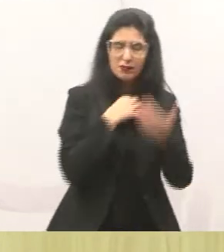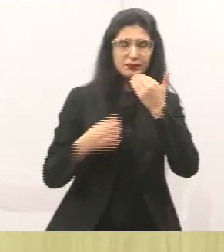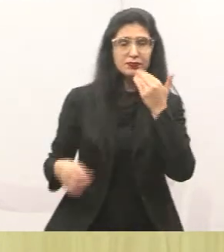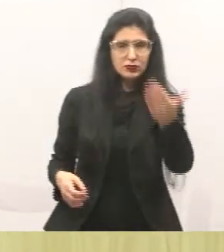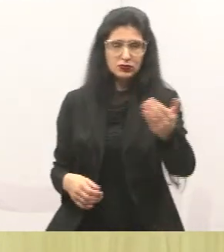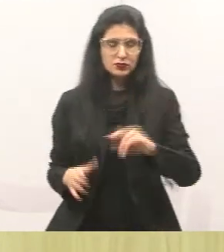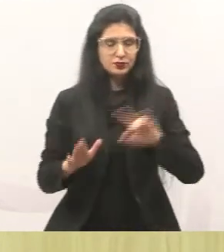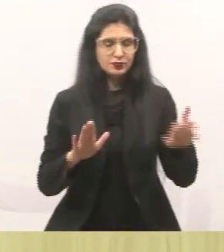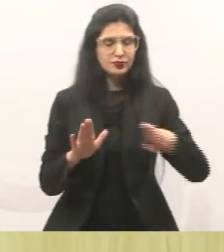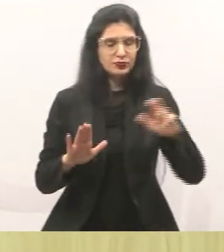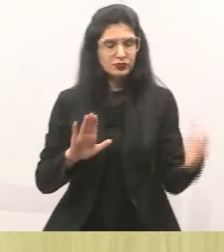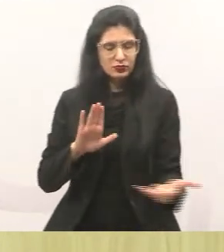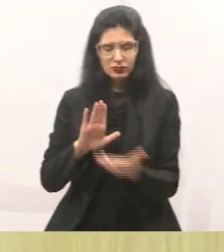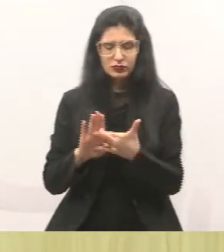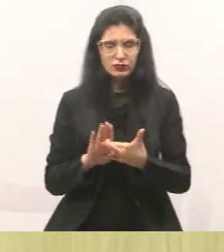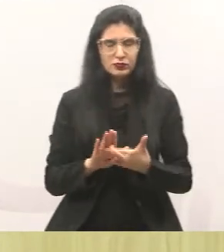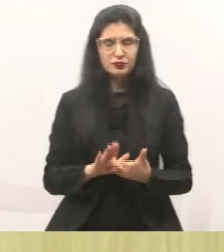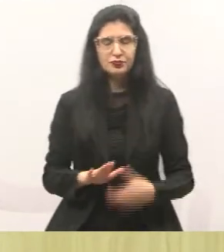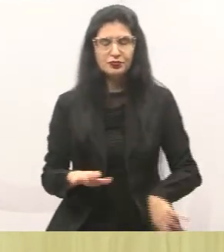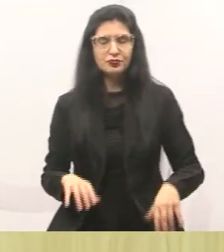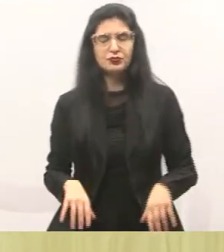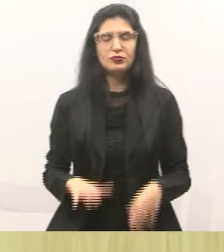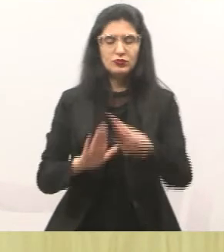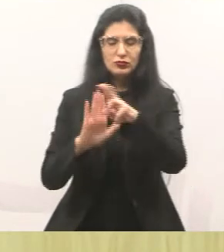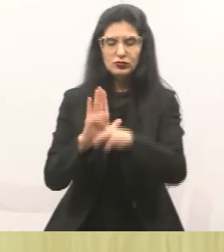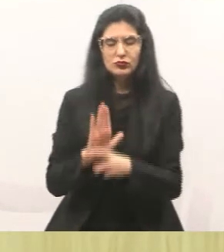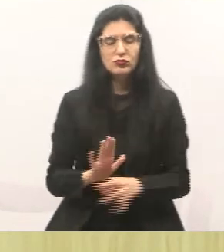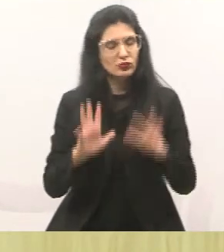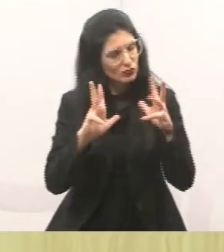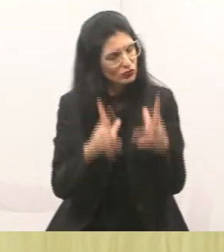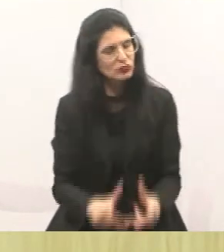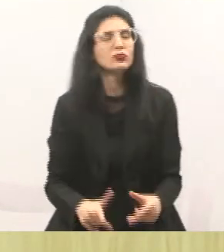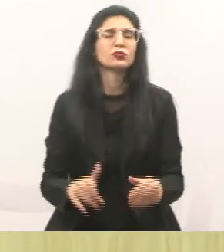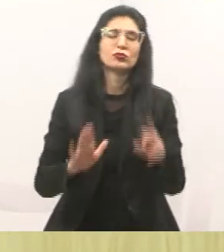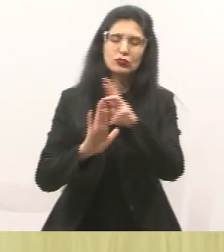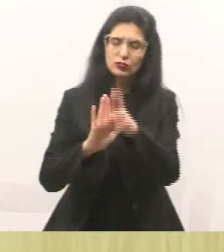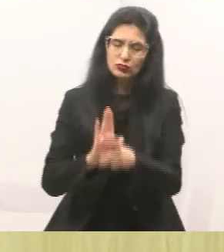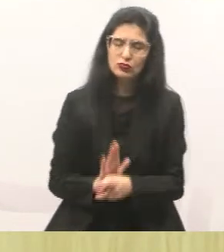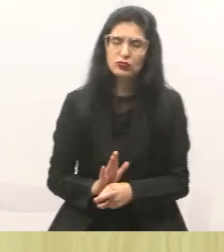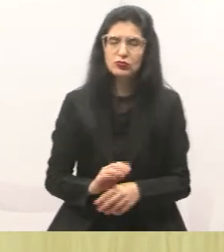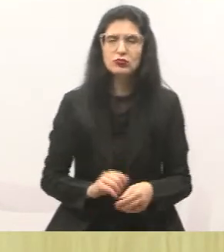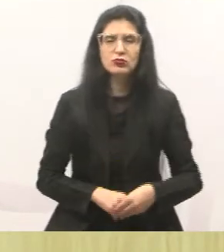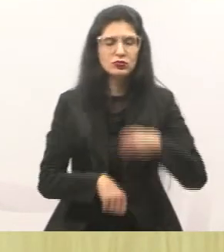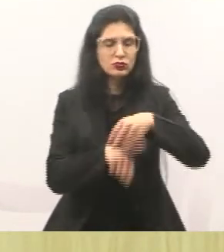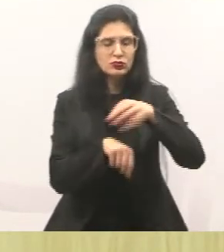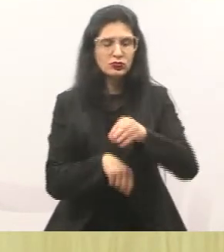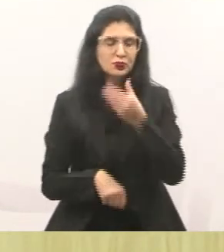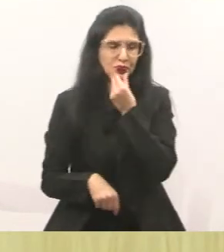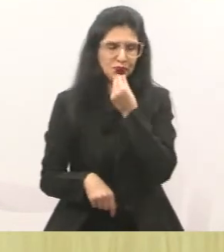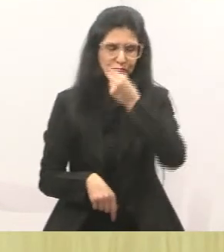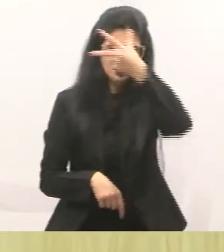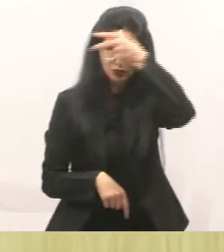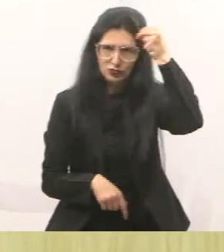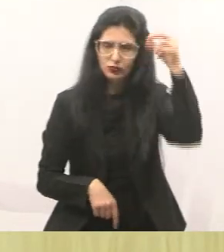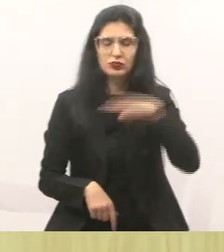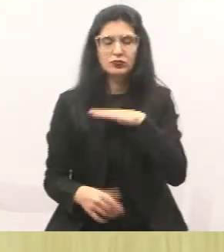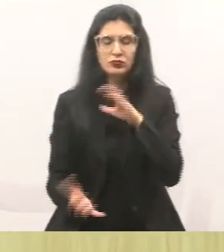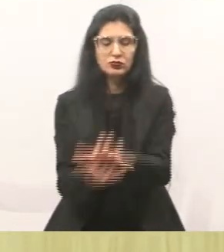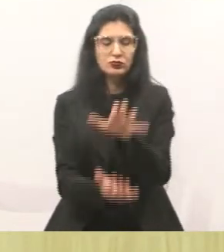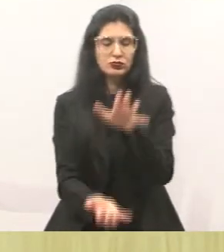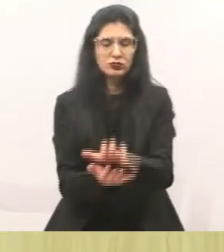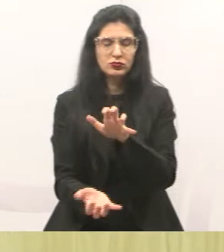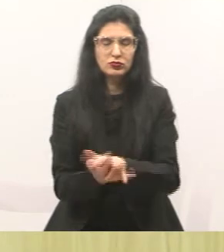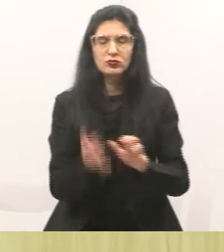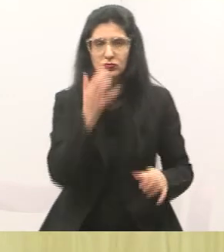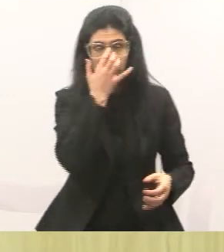casa, ouvido e aprovado pela igreja de plenário, cumpridas as formalidades regimentais, seja encaminhado ao senhor prefeito municipal de Jacareí, o seguinte pedido de